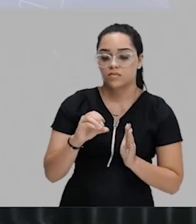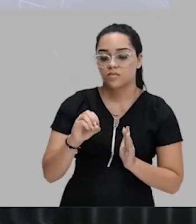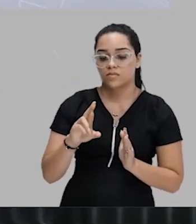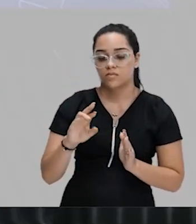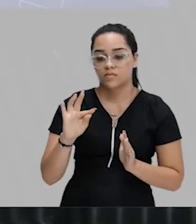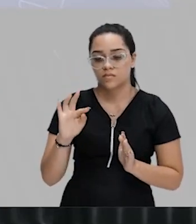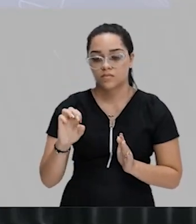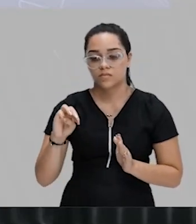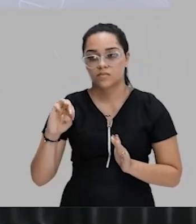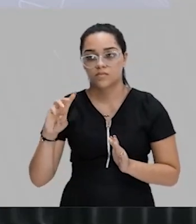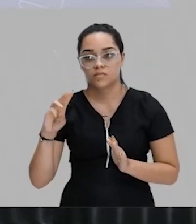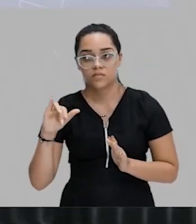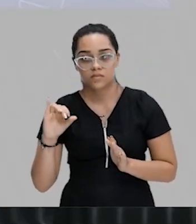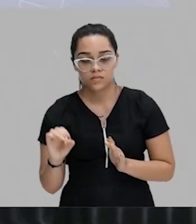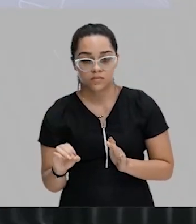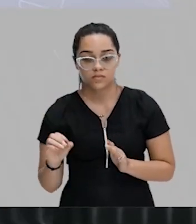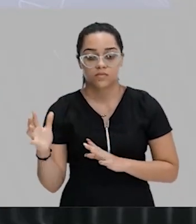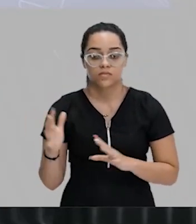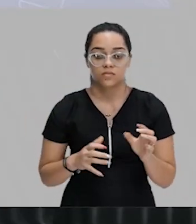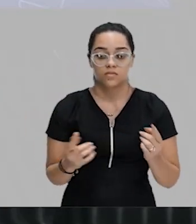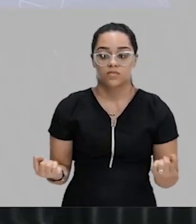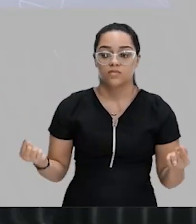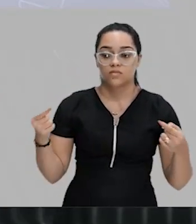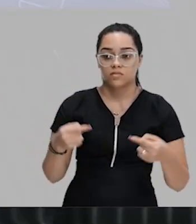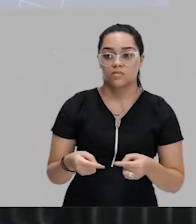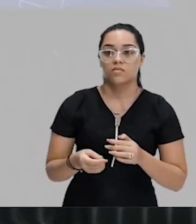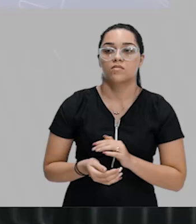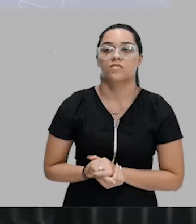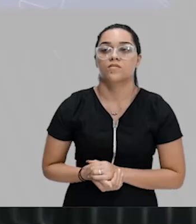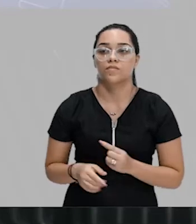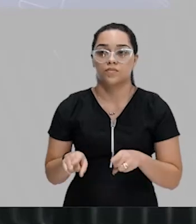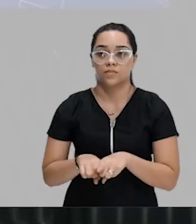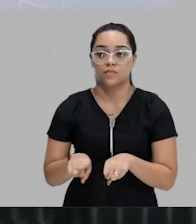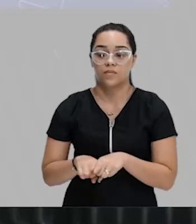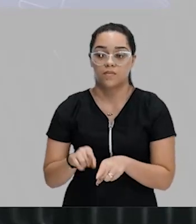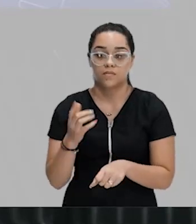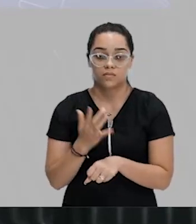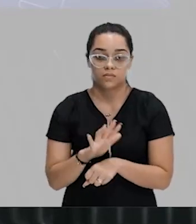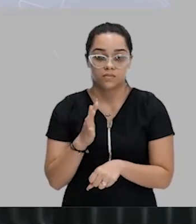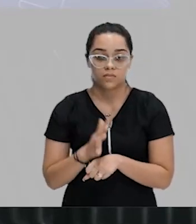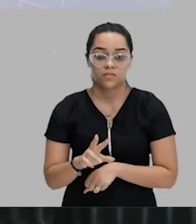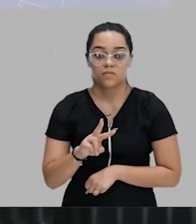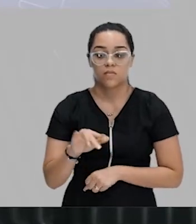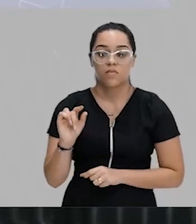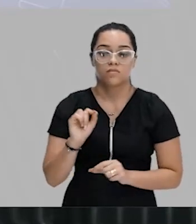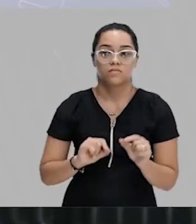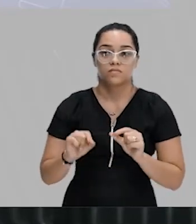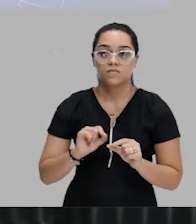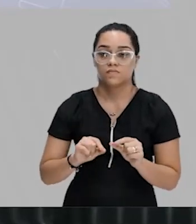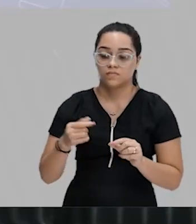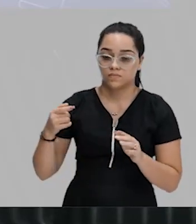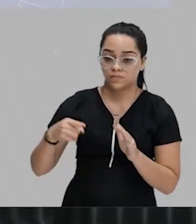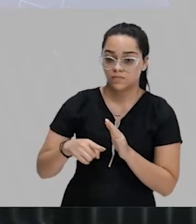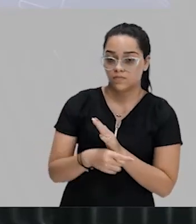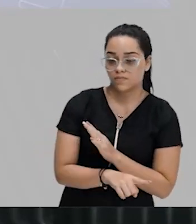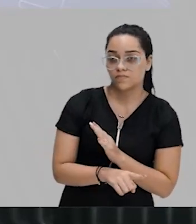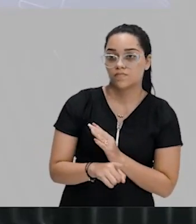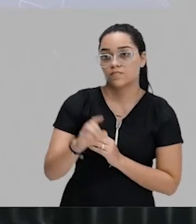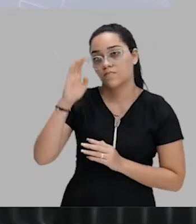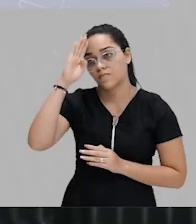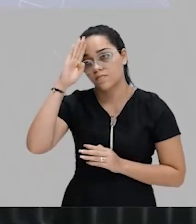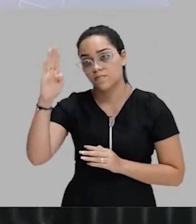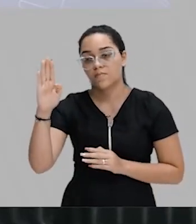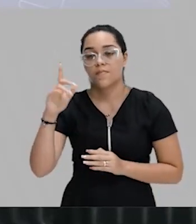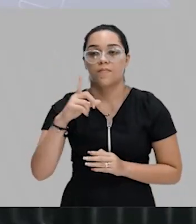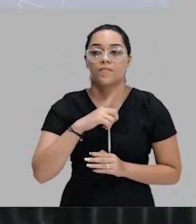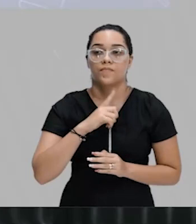na chamada guerra contra o terror. Essas ações militares, elas irão se intensificar